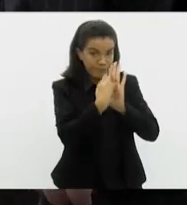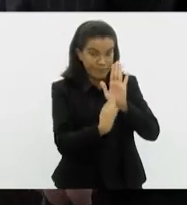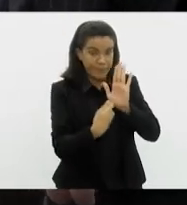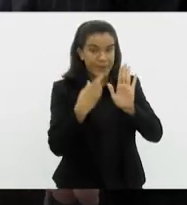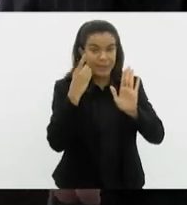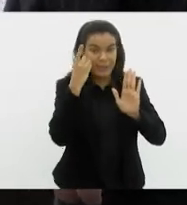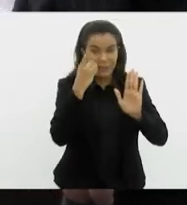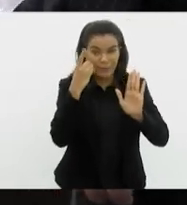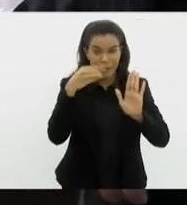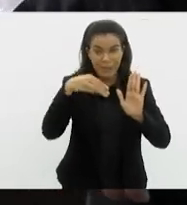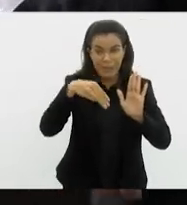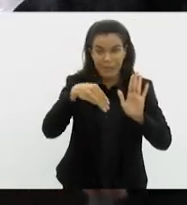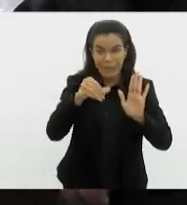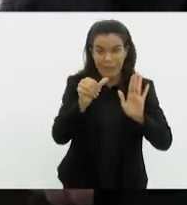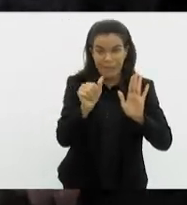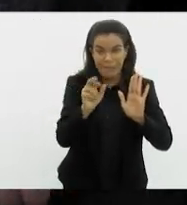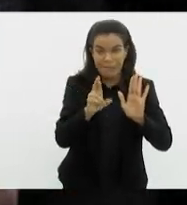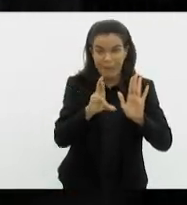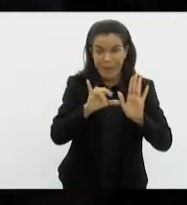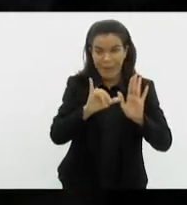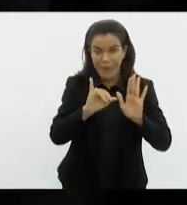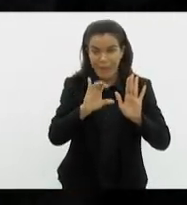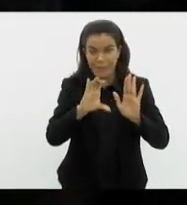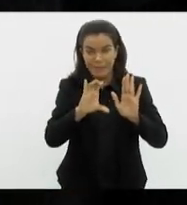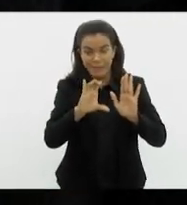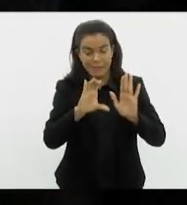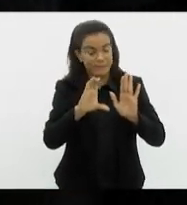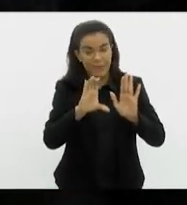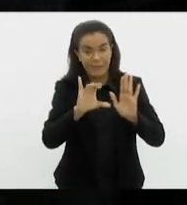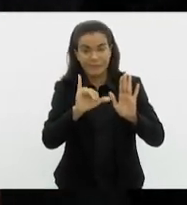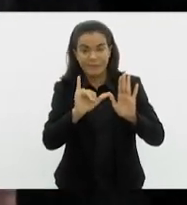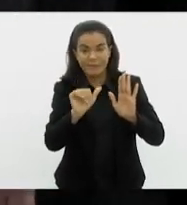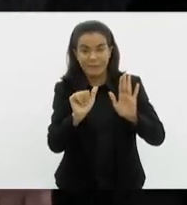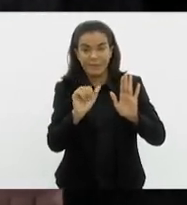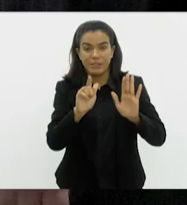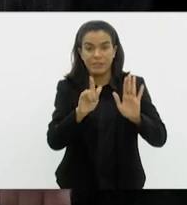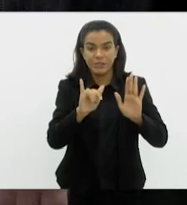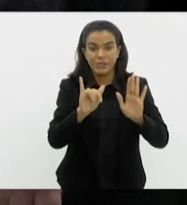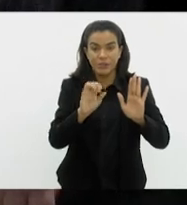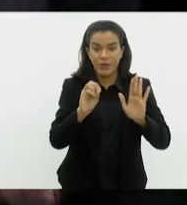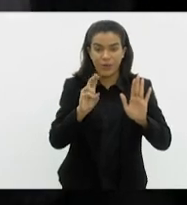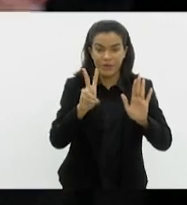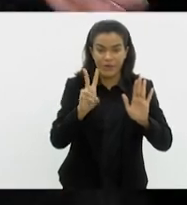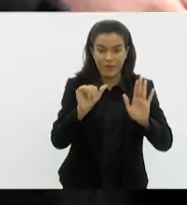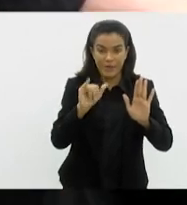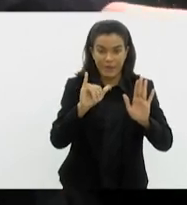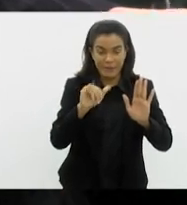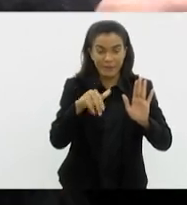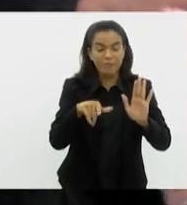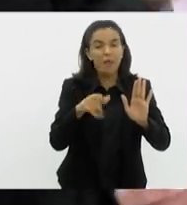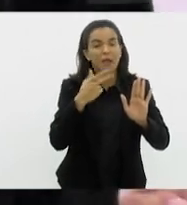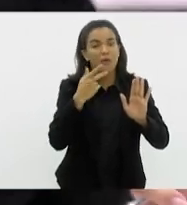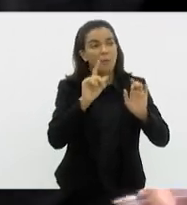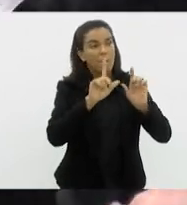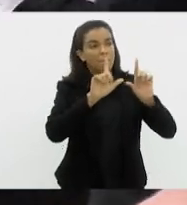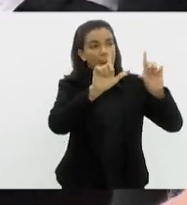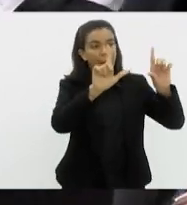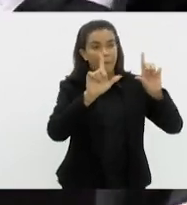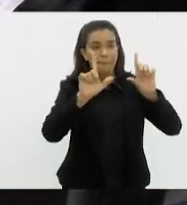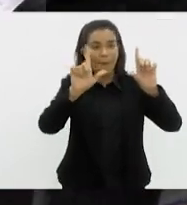deputada Márcia Giovanni, ela propõe que seja fixada placas